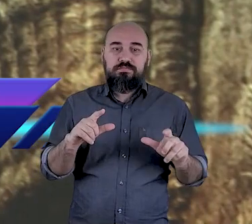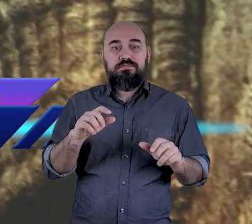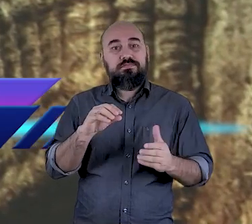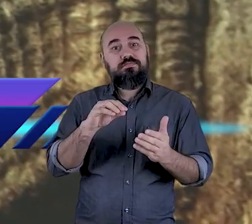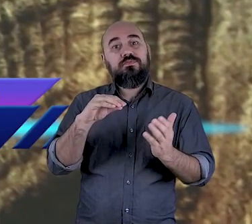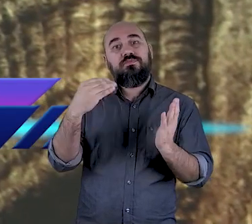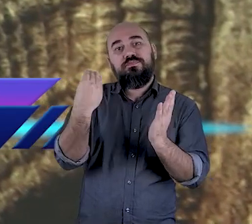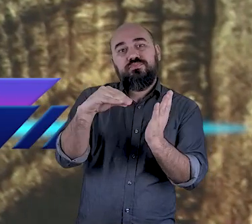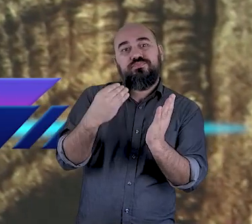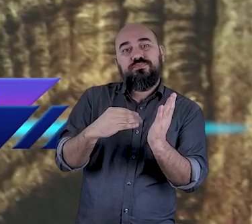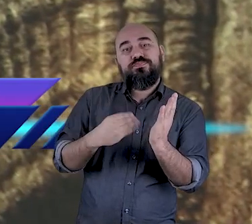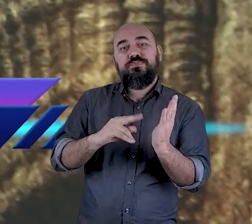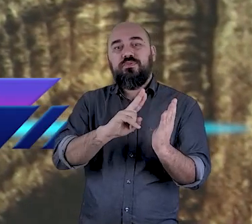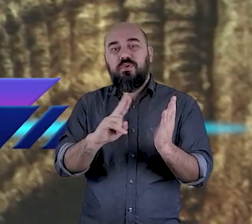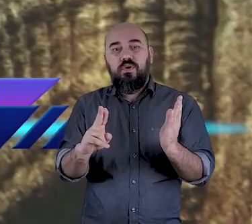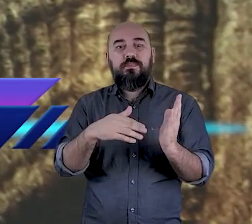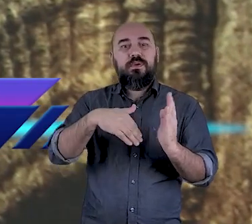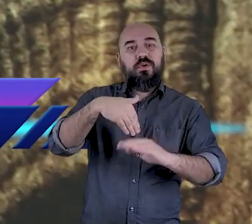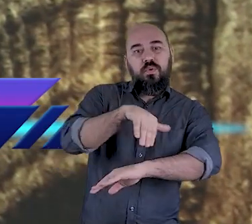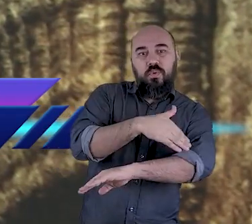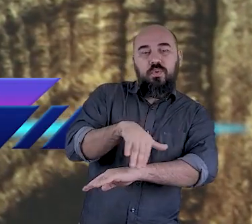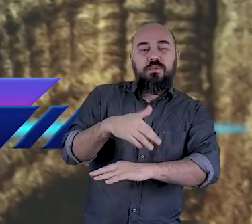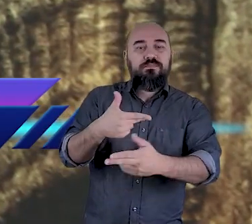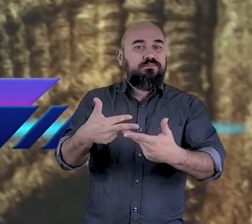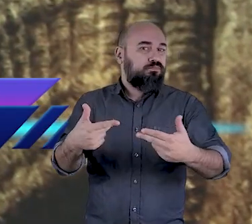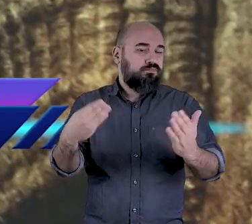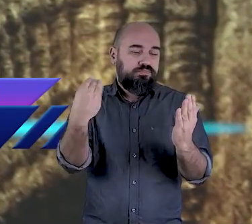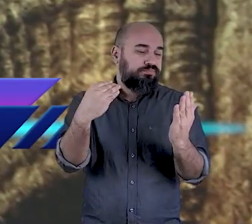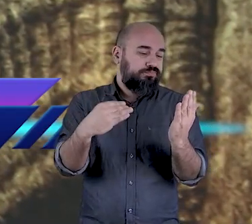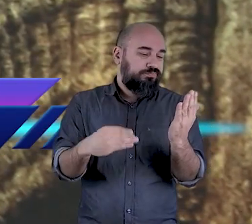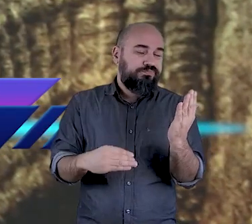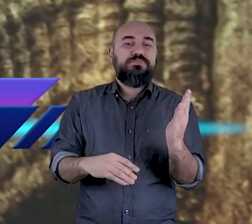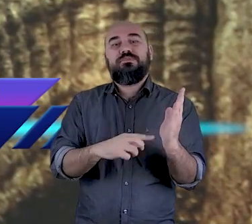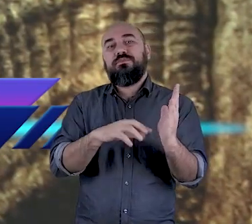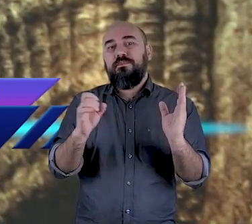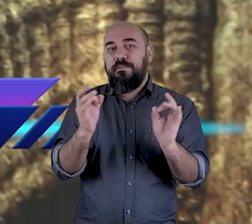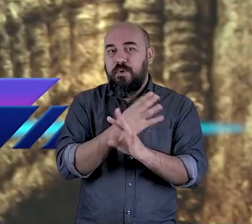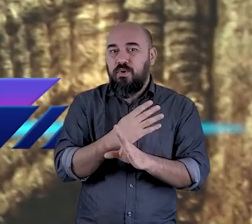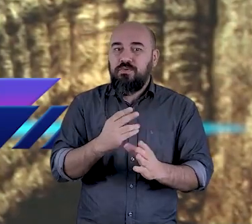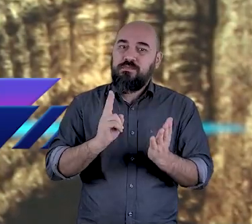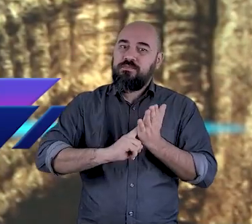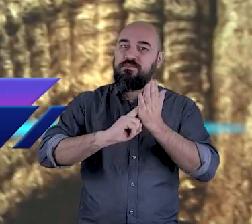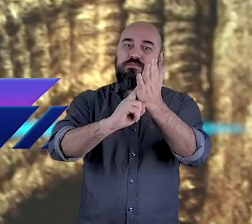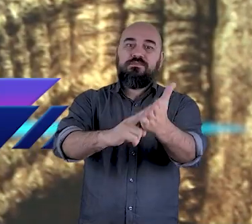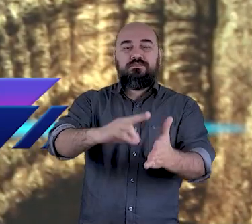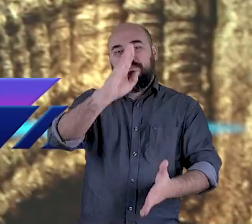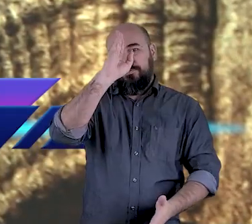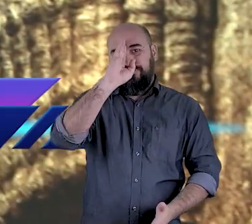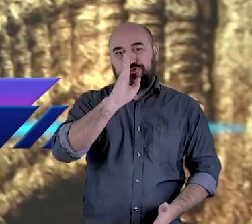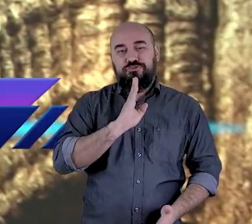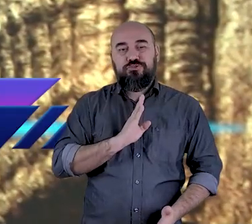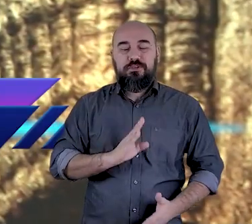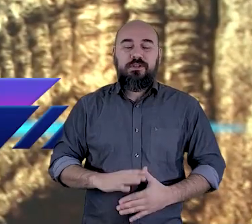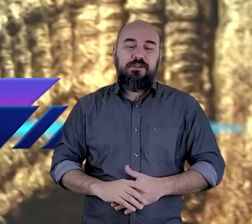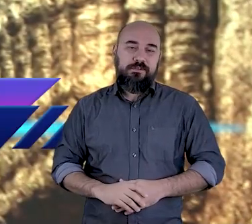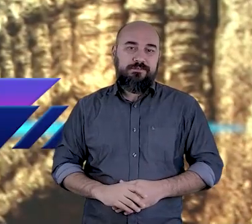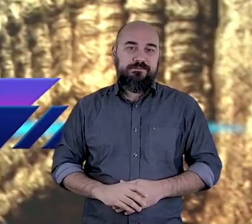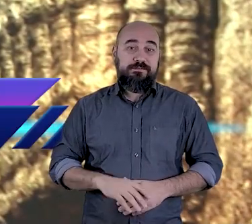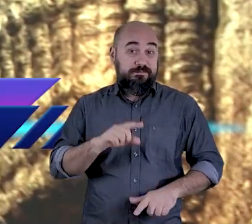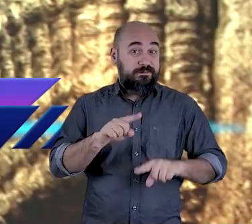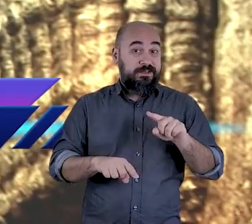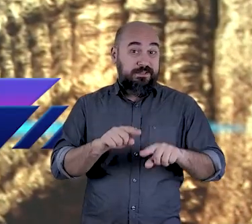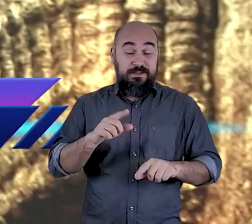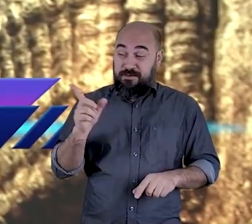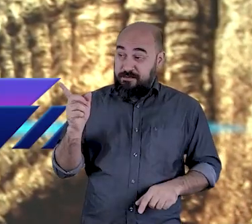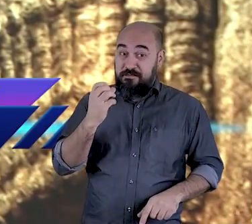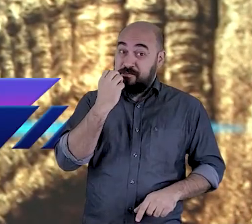seu celular e você vai ser levado diretamente para o site da Escola Bíblica lá você vai ter acesso a esse material a cura do pecado nós vamos falar